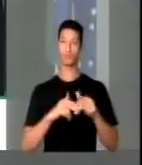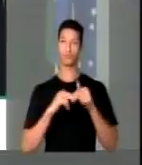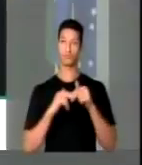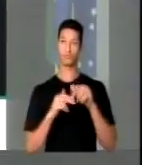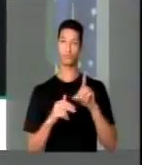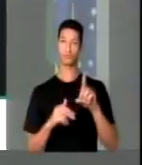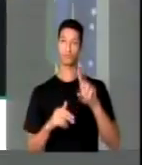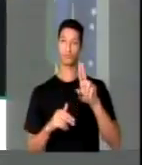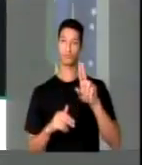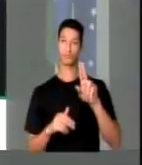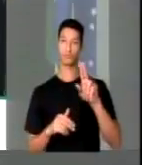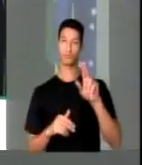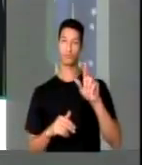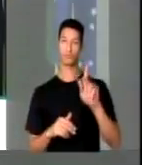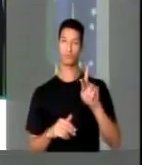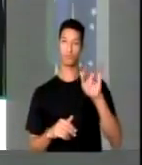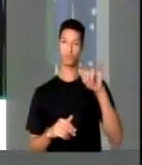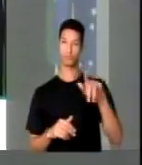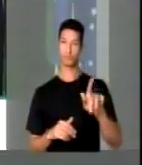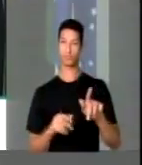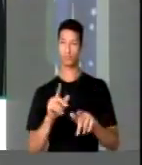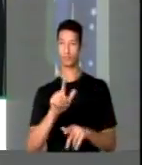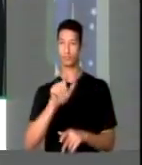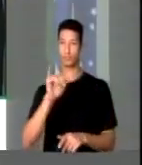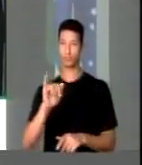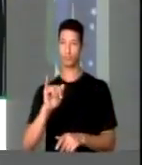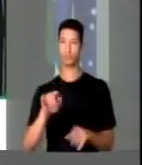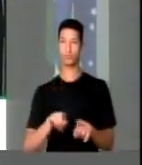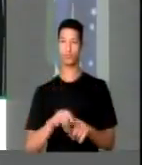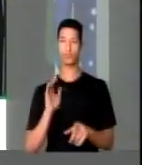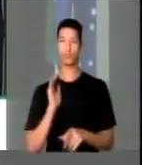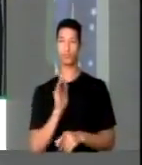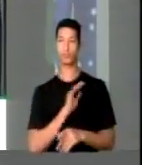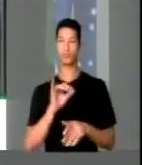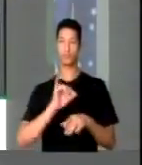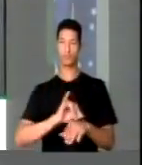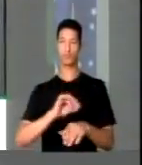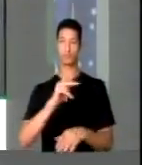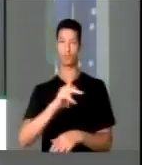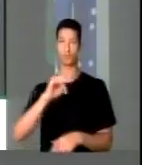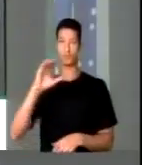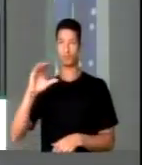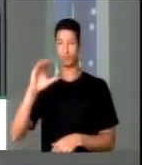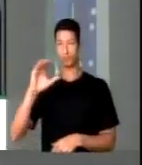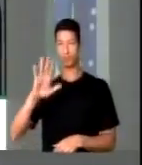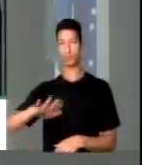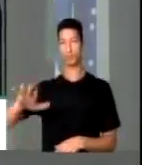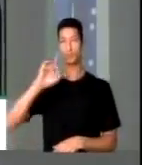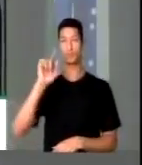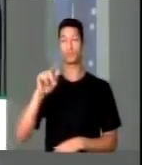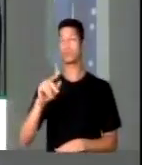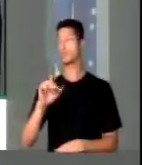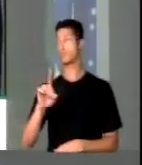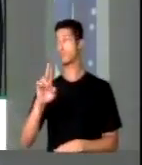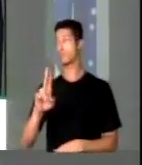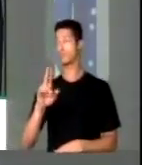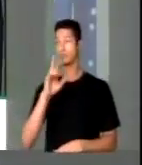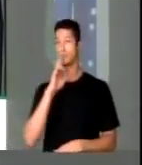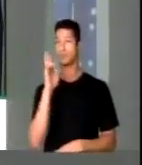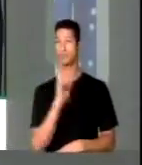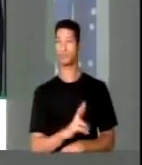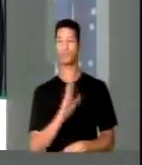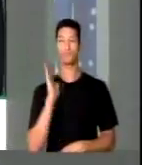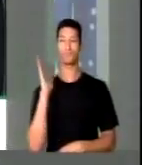Du Qingling, secretário do Comitê Central do Partido Comunista. Du